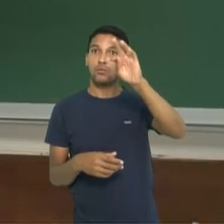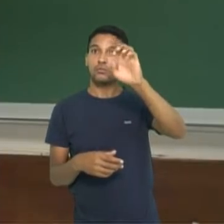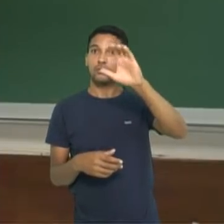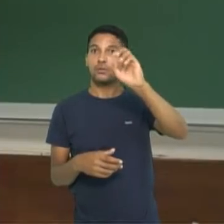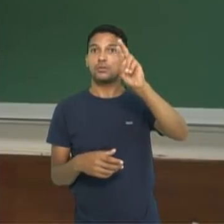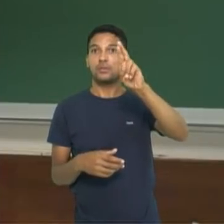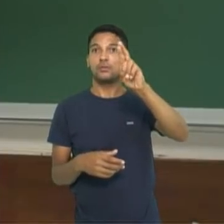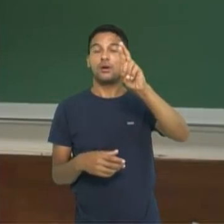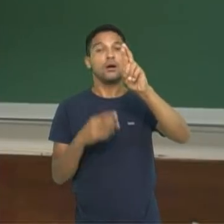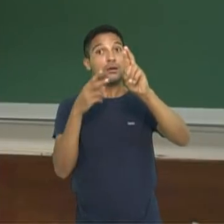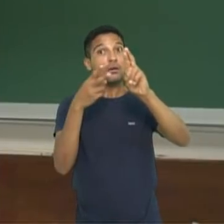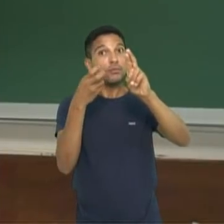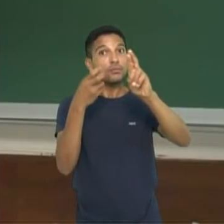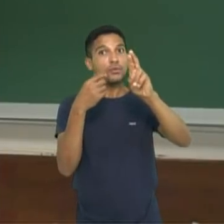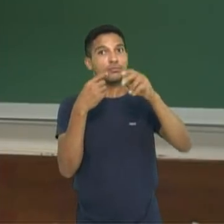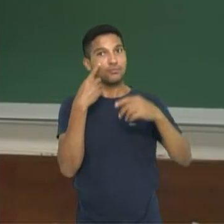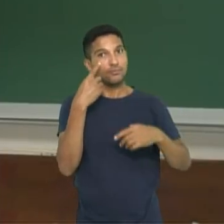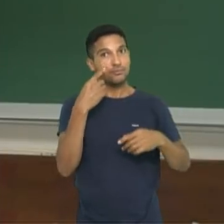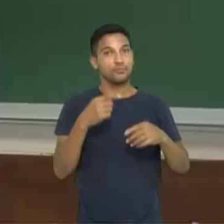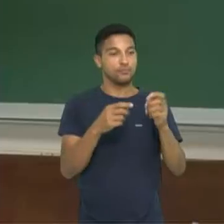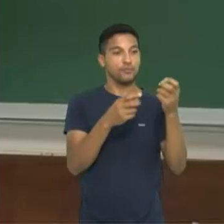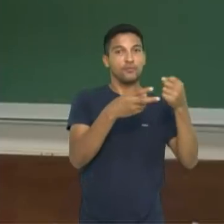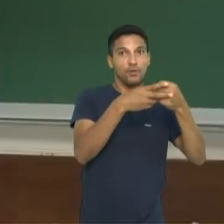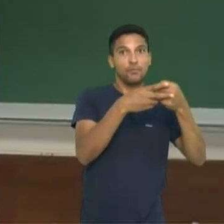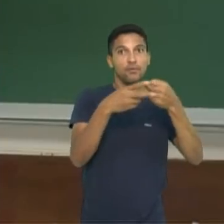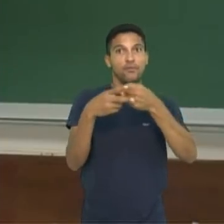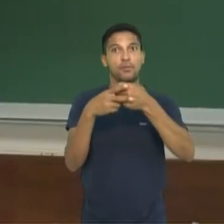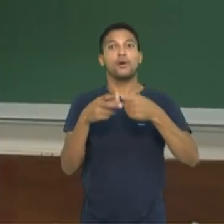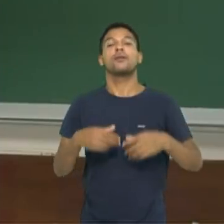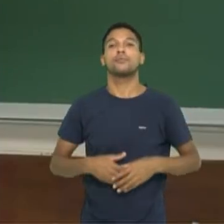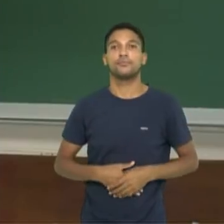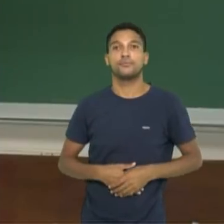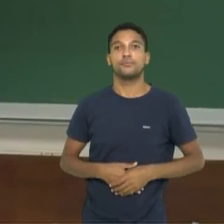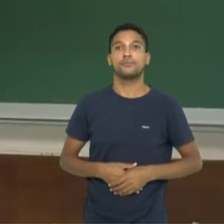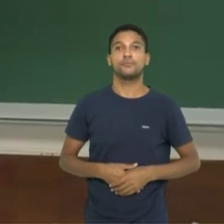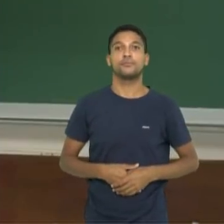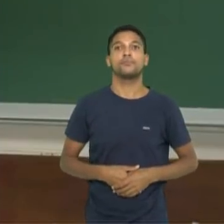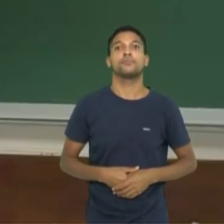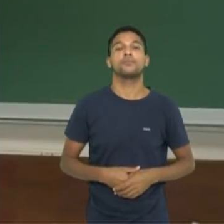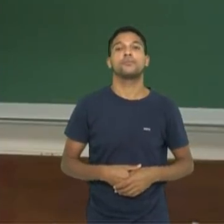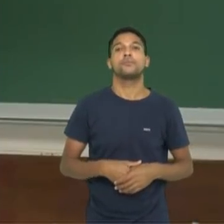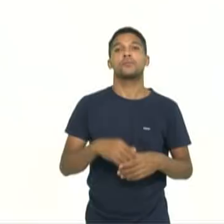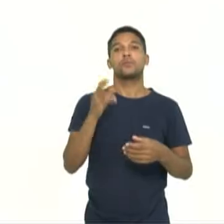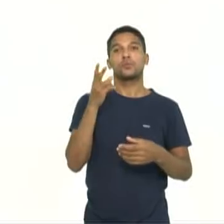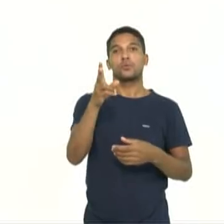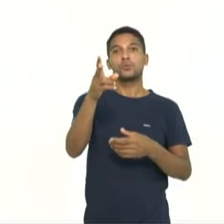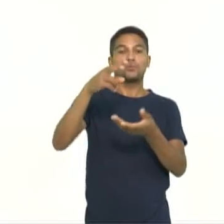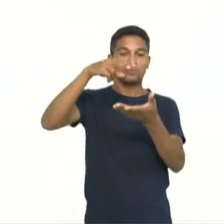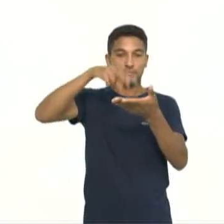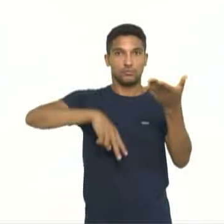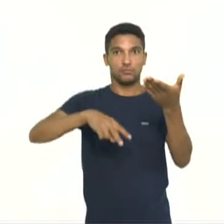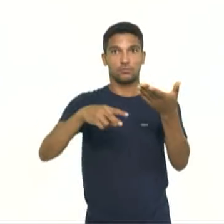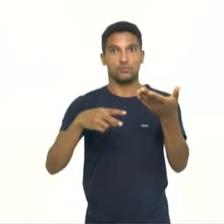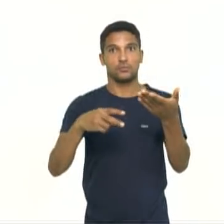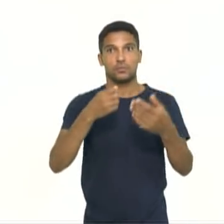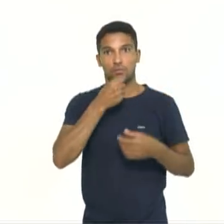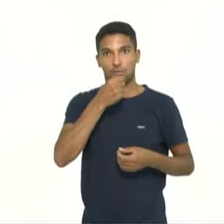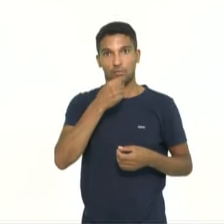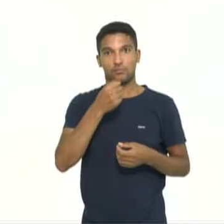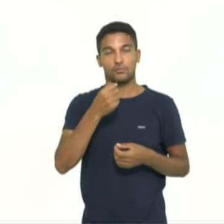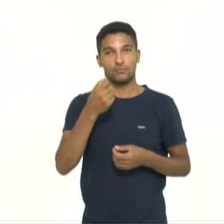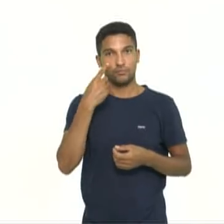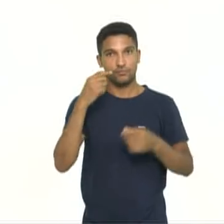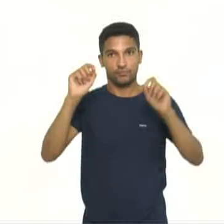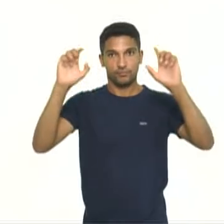aí a resposta para essa questão, certo? Continuando então a leitura da reportagem, pessoal. Né? Então, o The New York Times